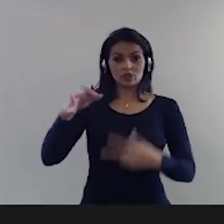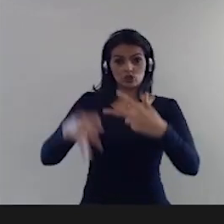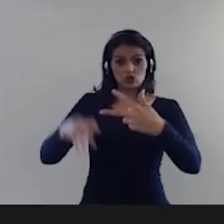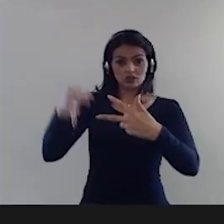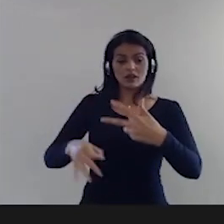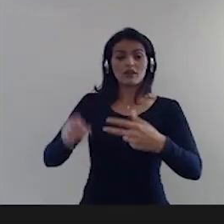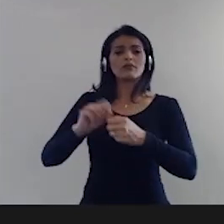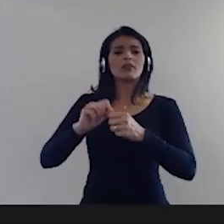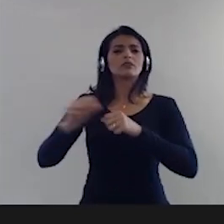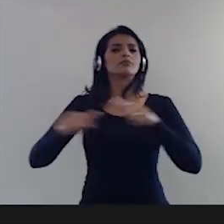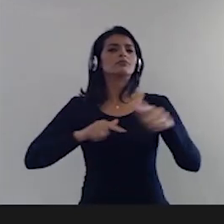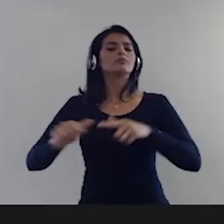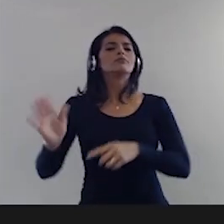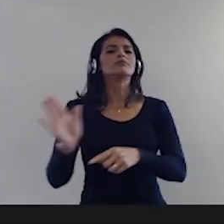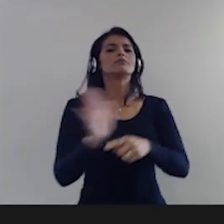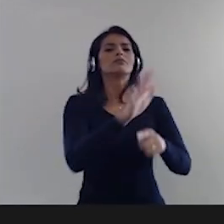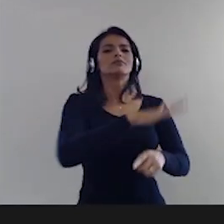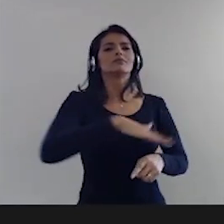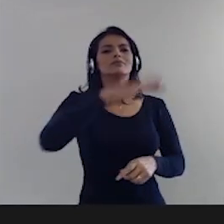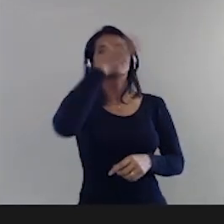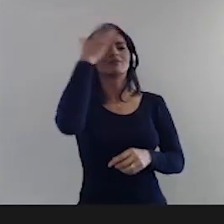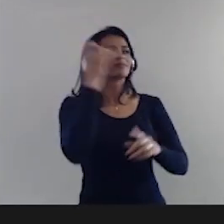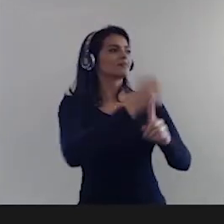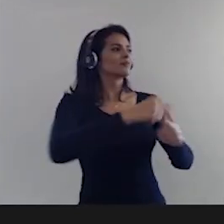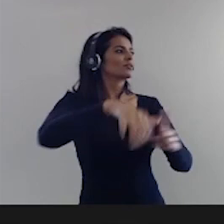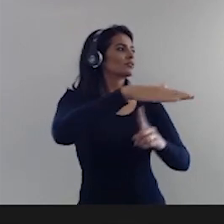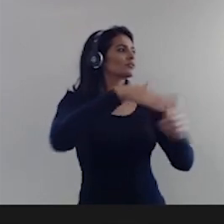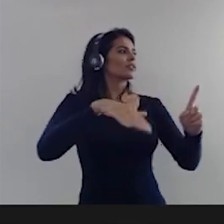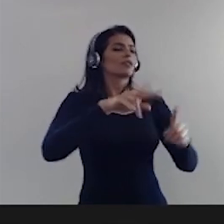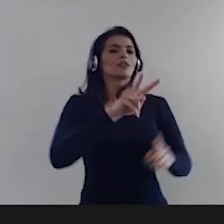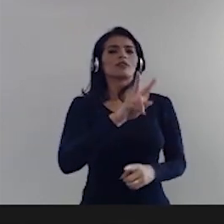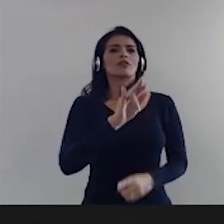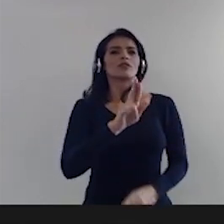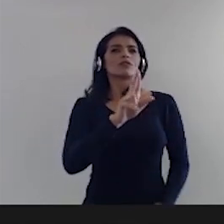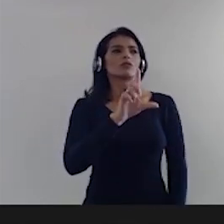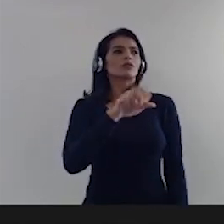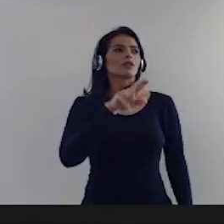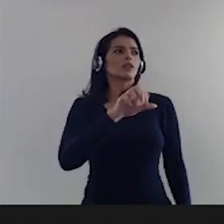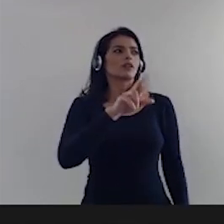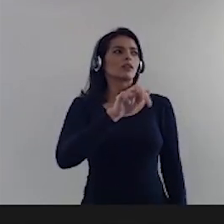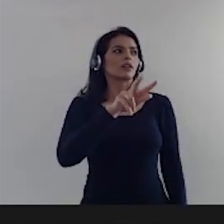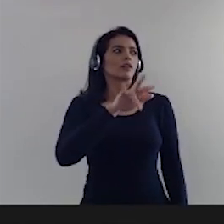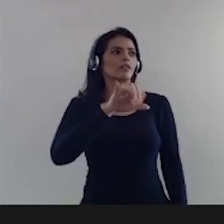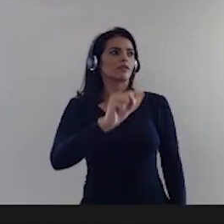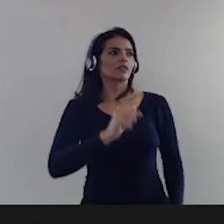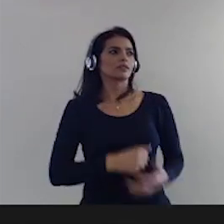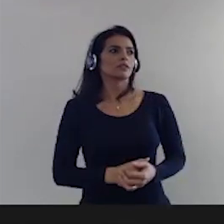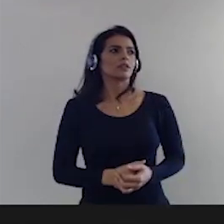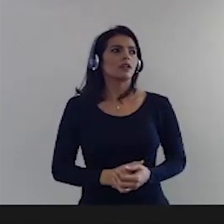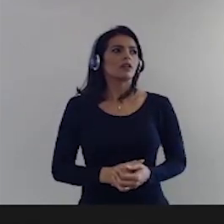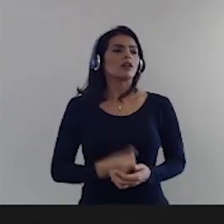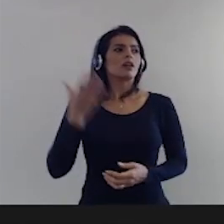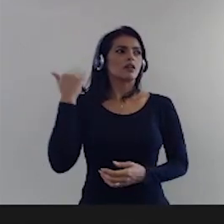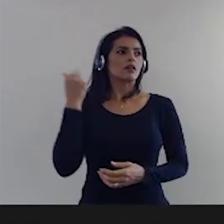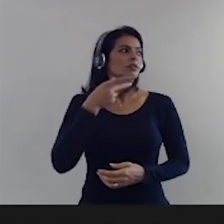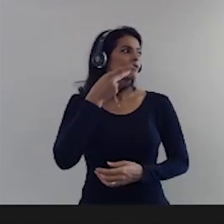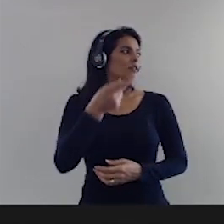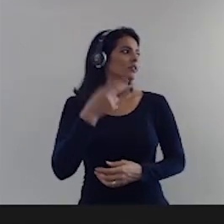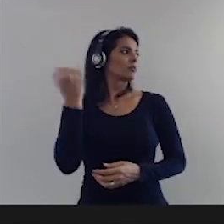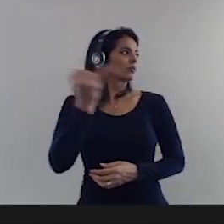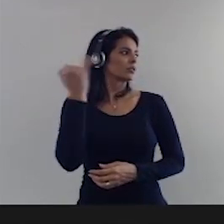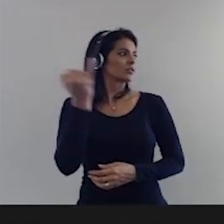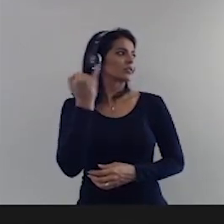para a sociedade, para esse grupo de vulneráveis, né? Eu estava falando que eu acho importante, pelo fato